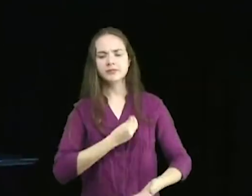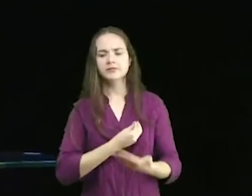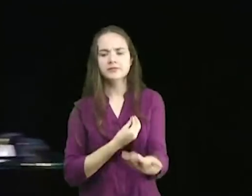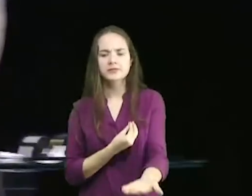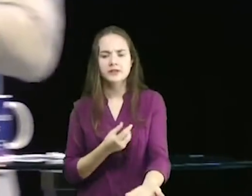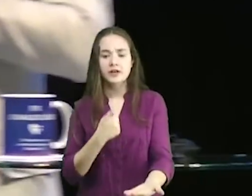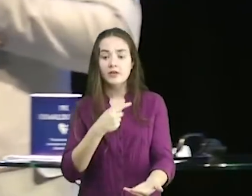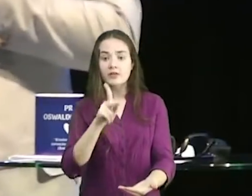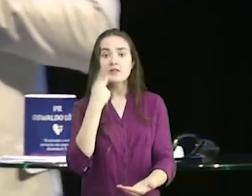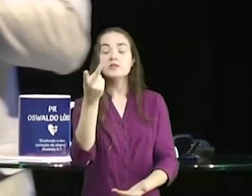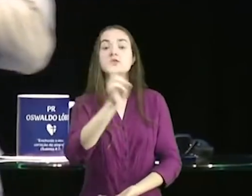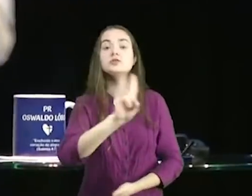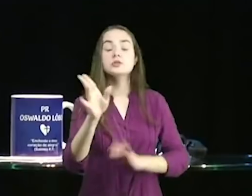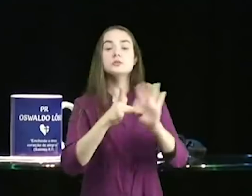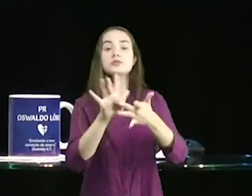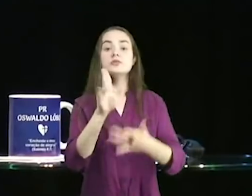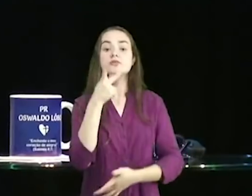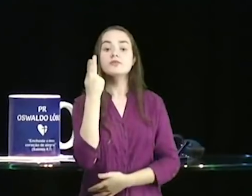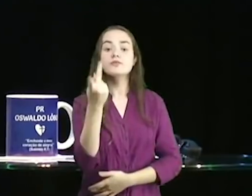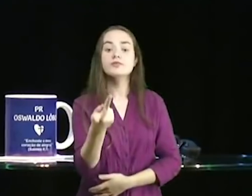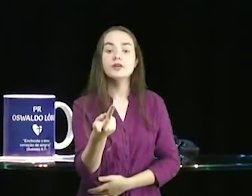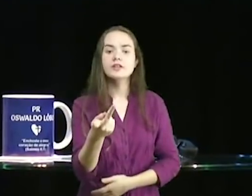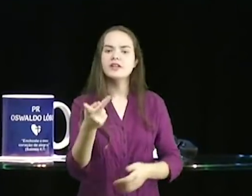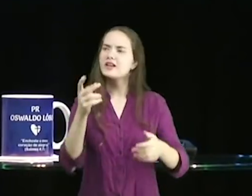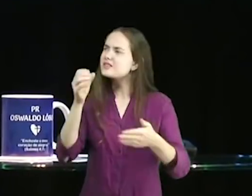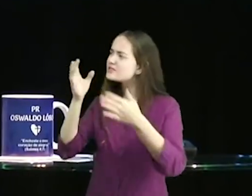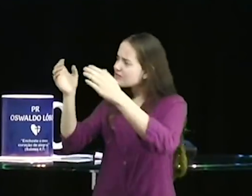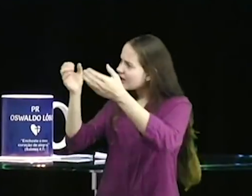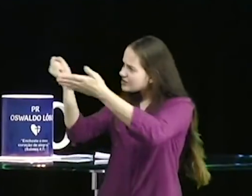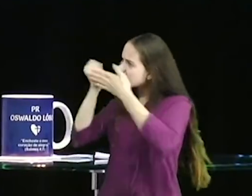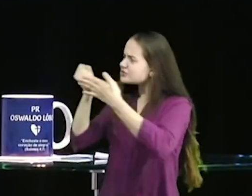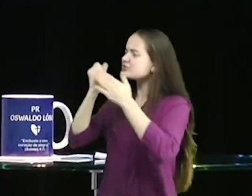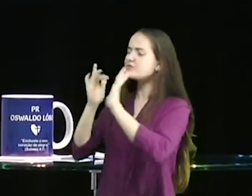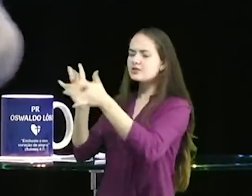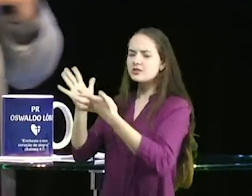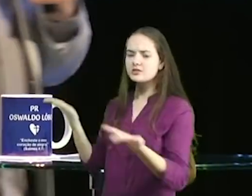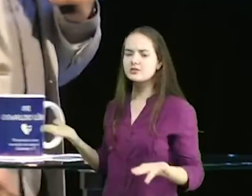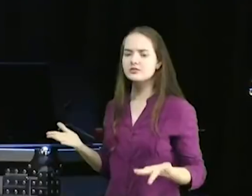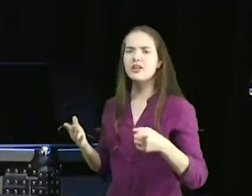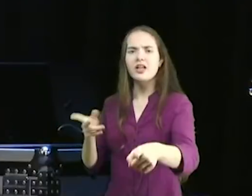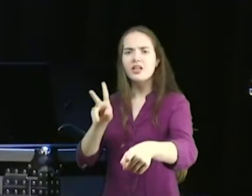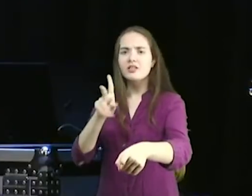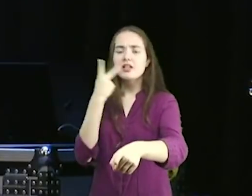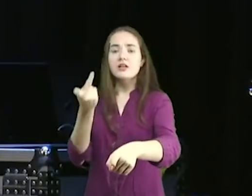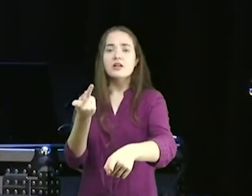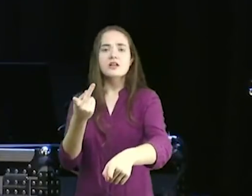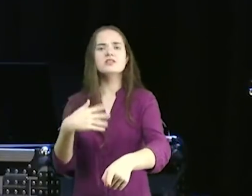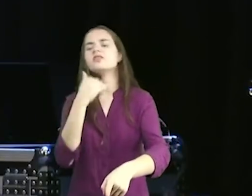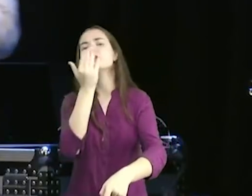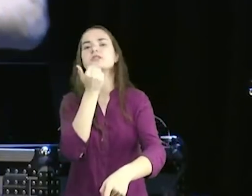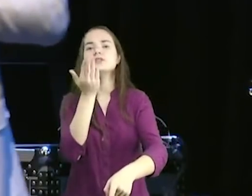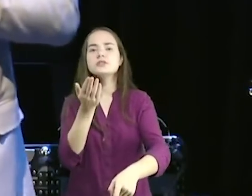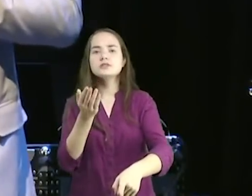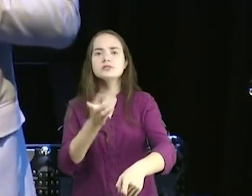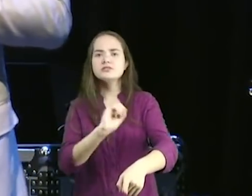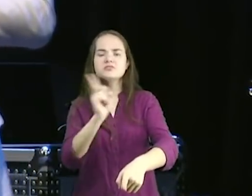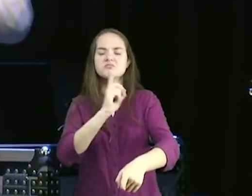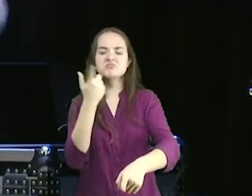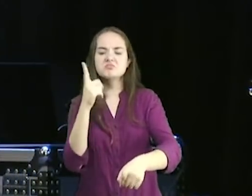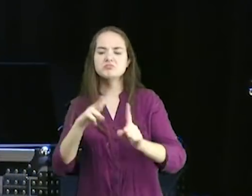Eu falava: em nome de Jesus, diga, fale comigo, socorro Jesus. Ela já dizia assim: não vai adiantar. Não vai